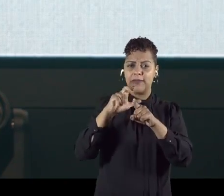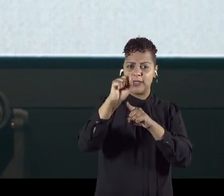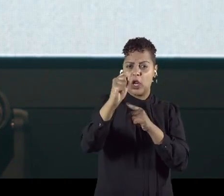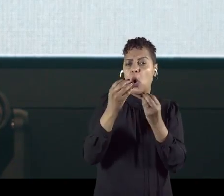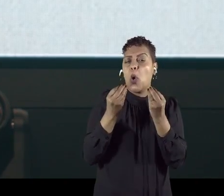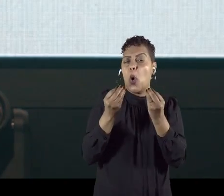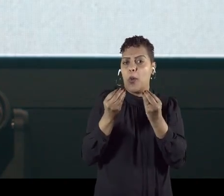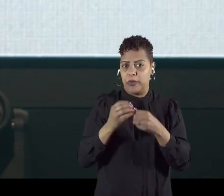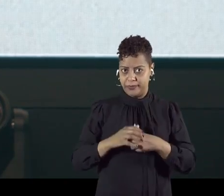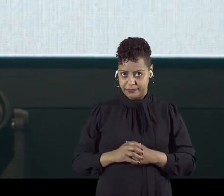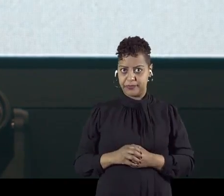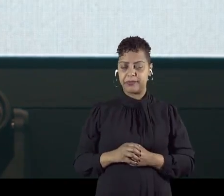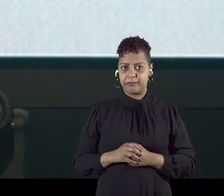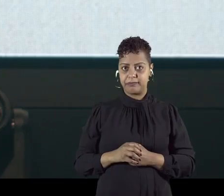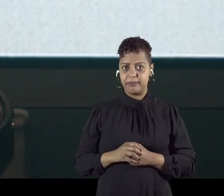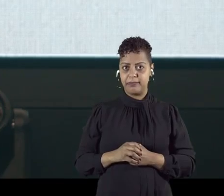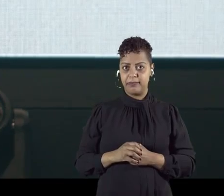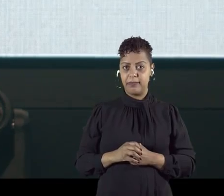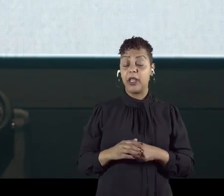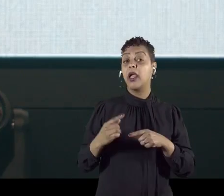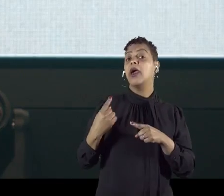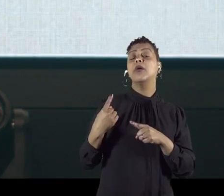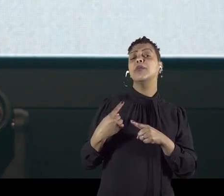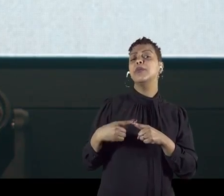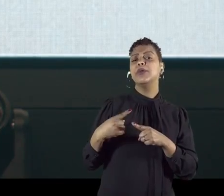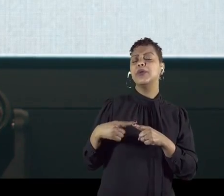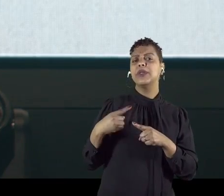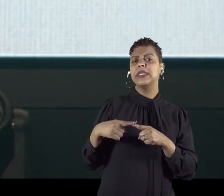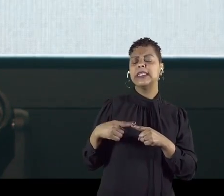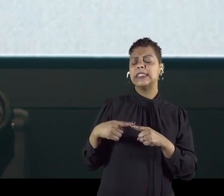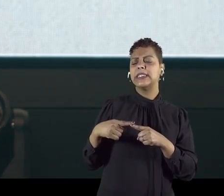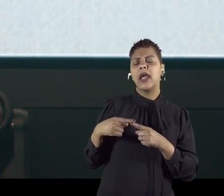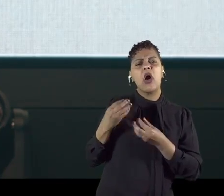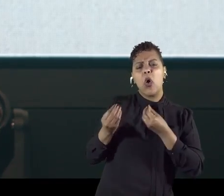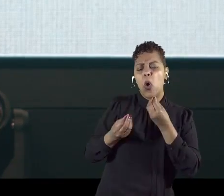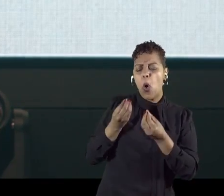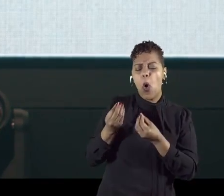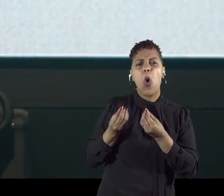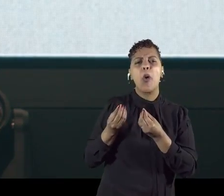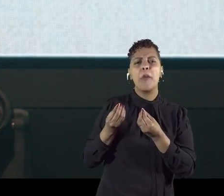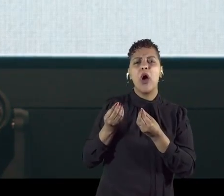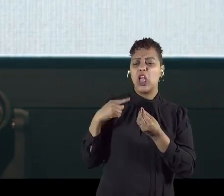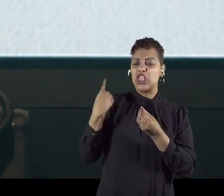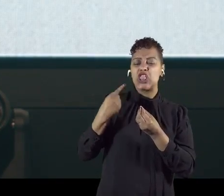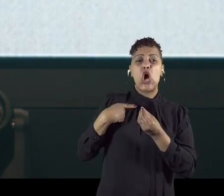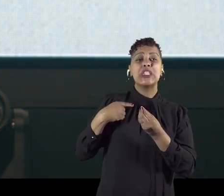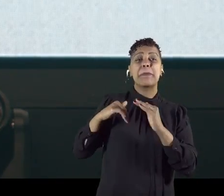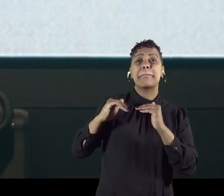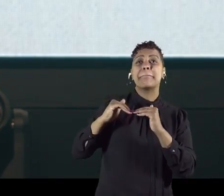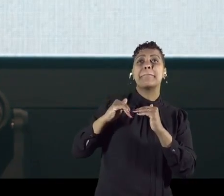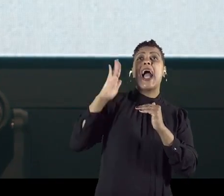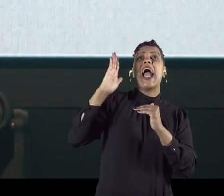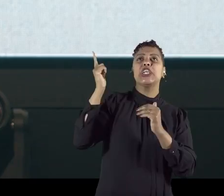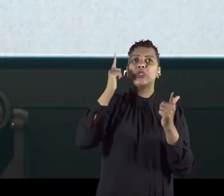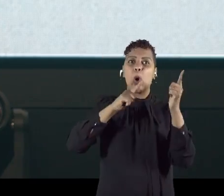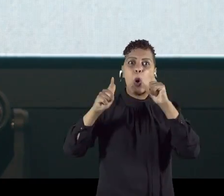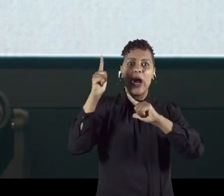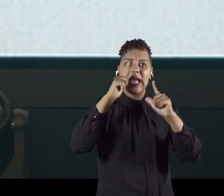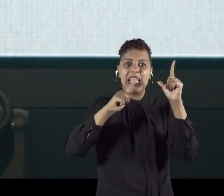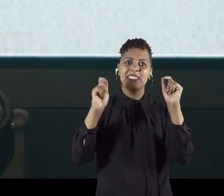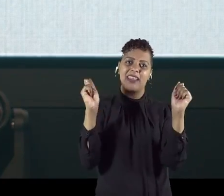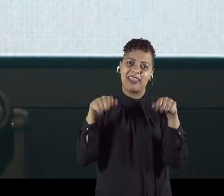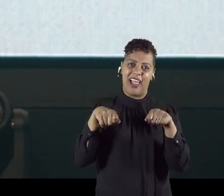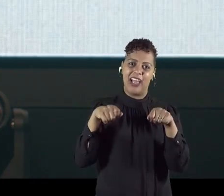vencedora porque na verdade e ela é mais do que vencedor em Cristo Jesus